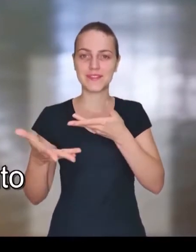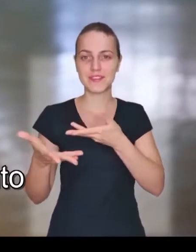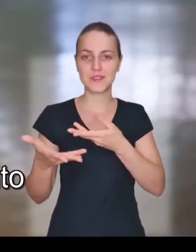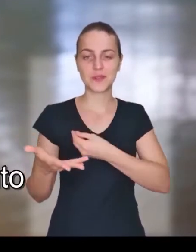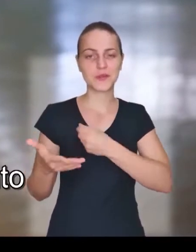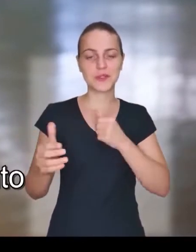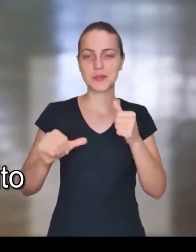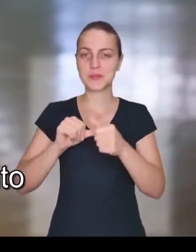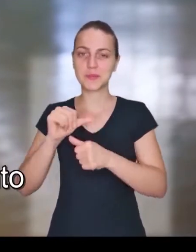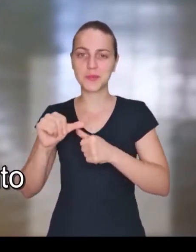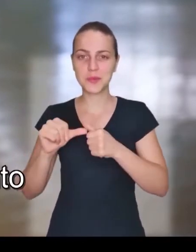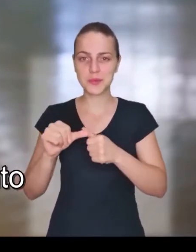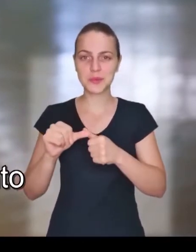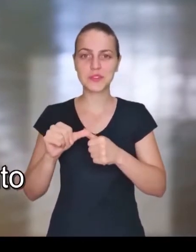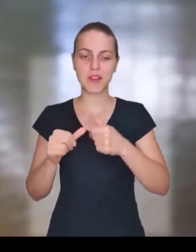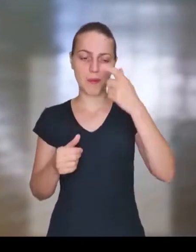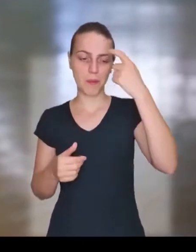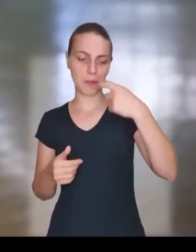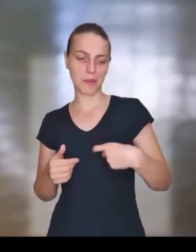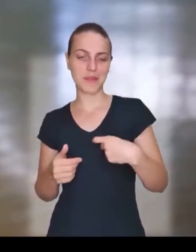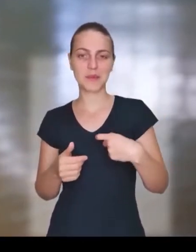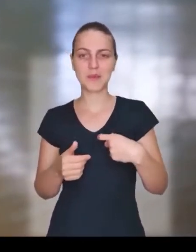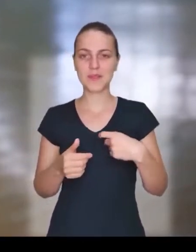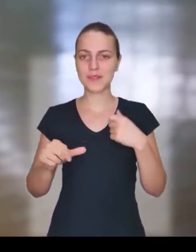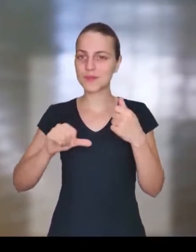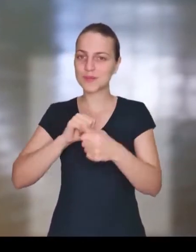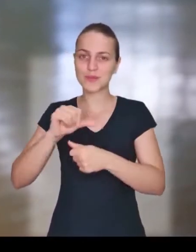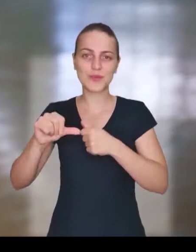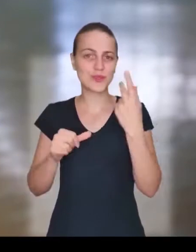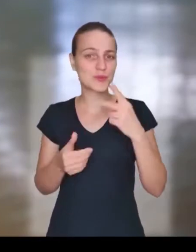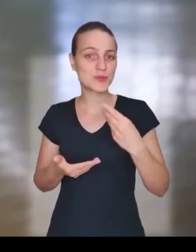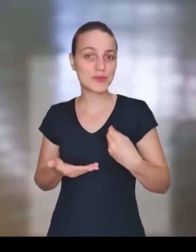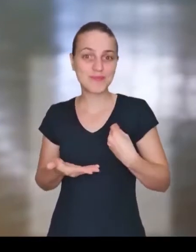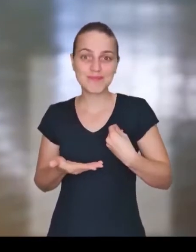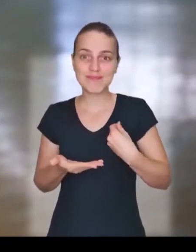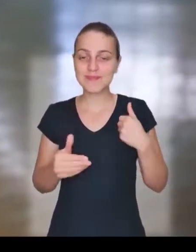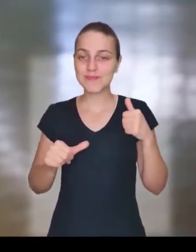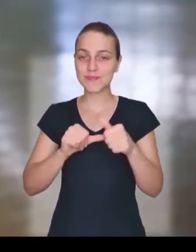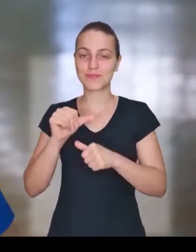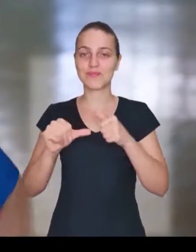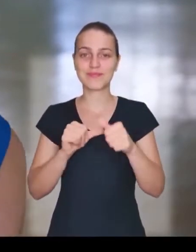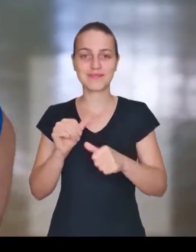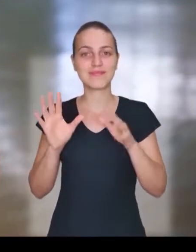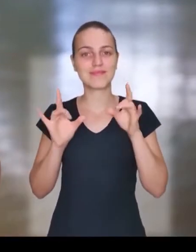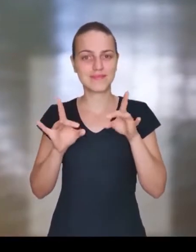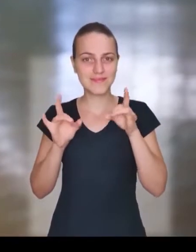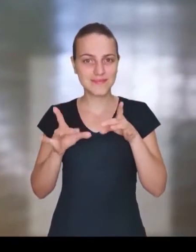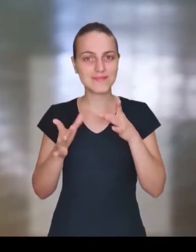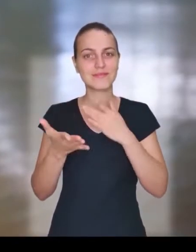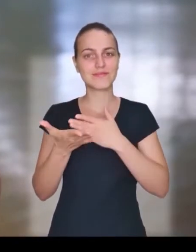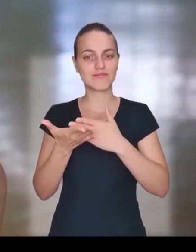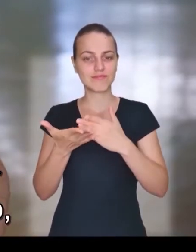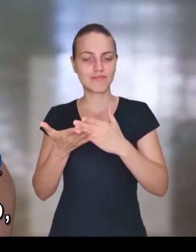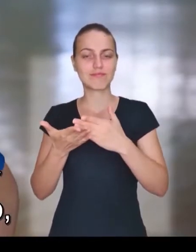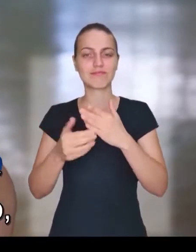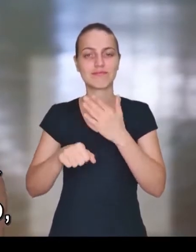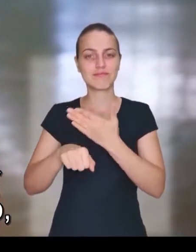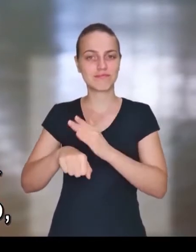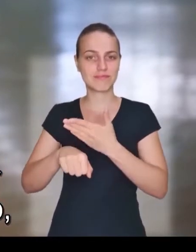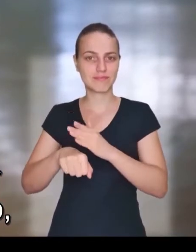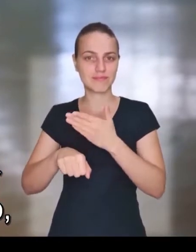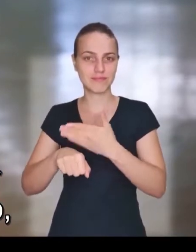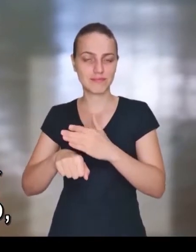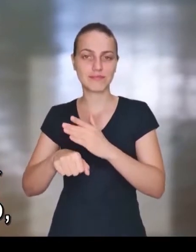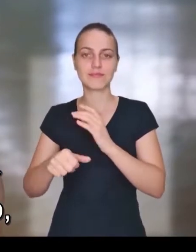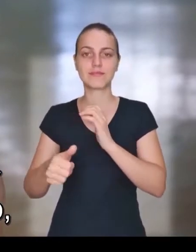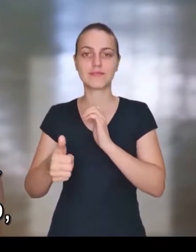teu comportamento como pessoa muda. É uma mudança na tua vida. Vai ser muito especial você entrar no esporte, se dedicar, aí você vai